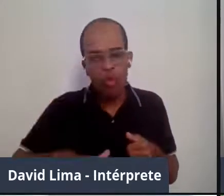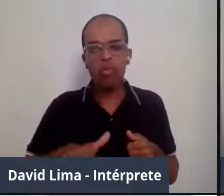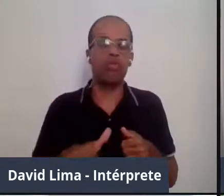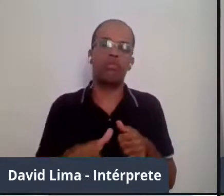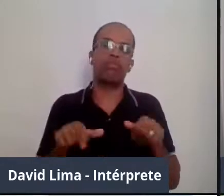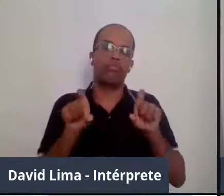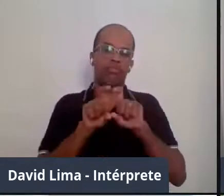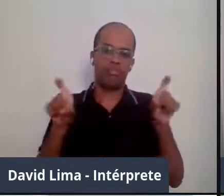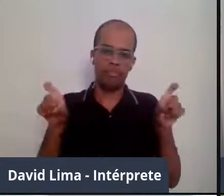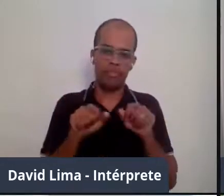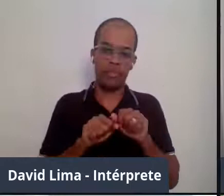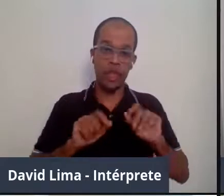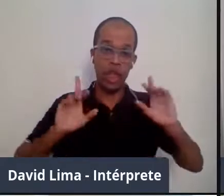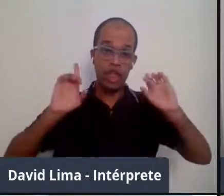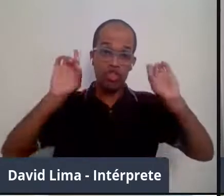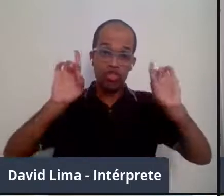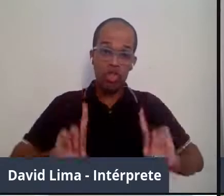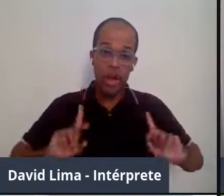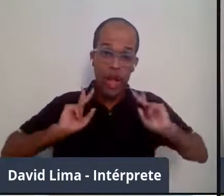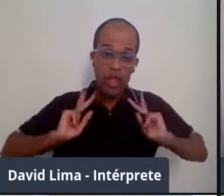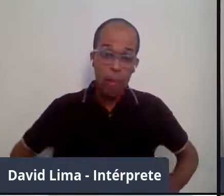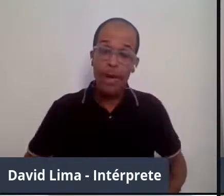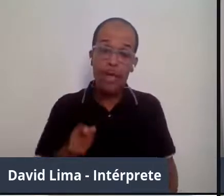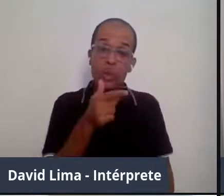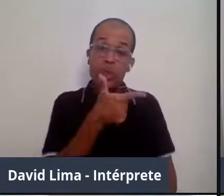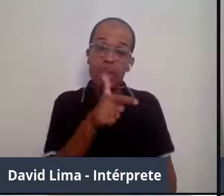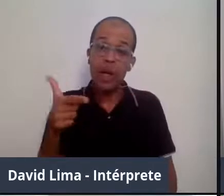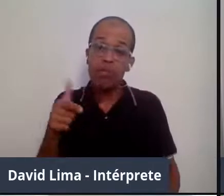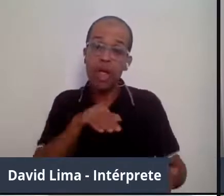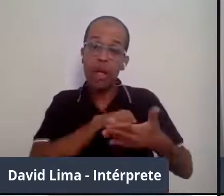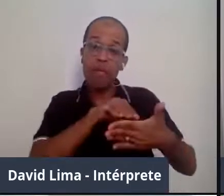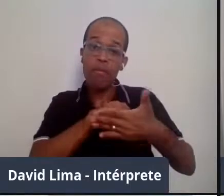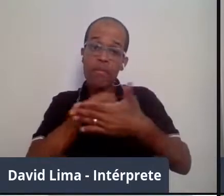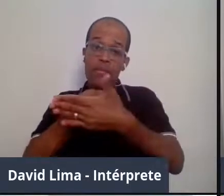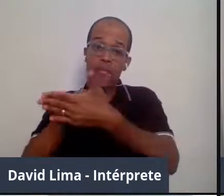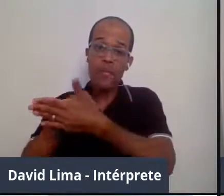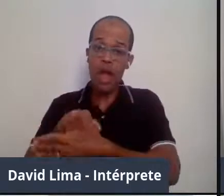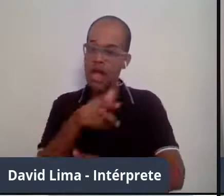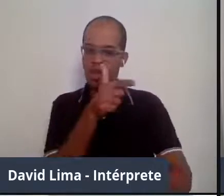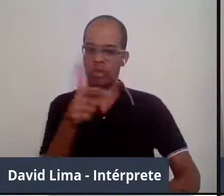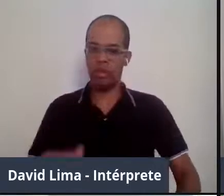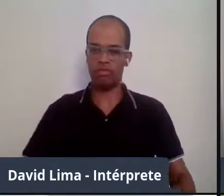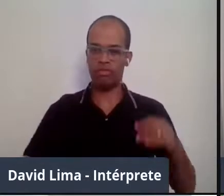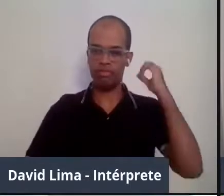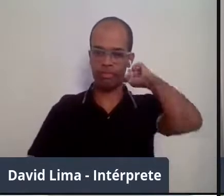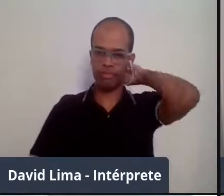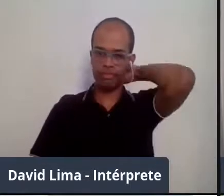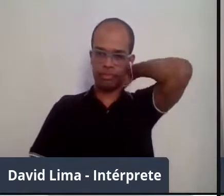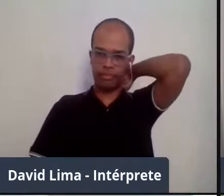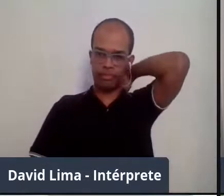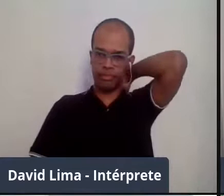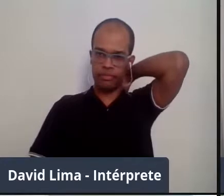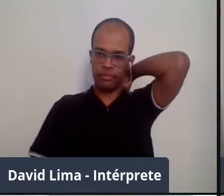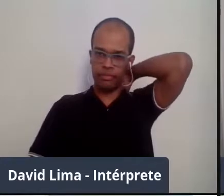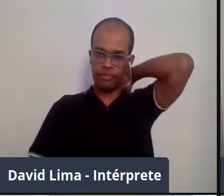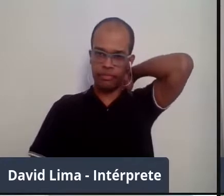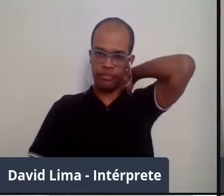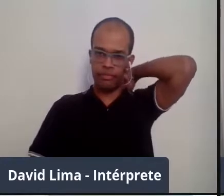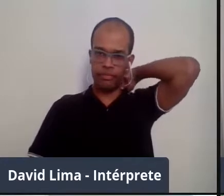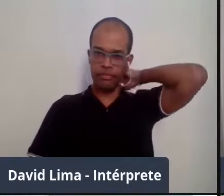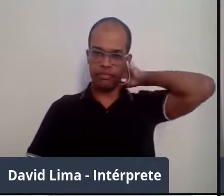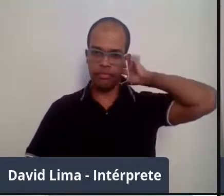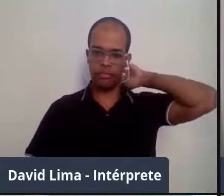frase. Direitos humanos não têm fronteira. Não têm fronteira. Então, nesse